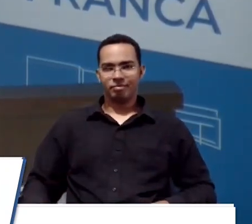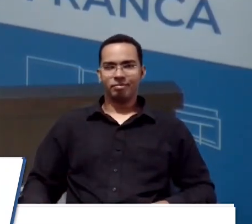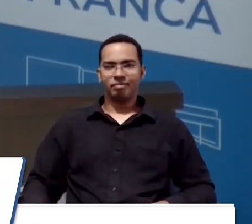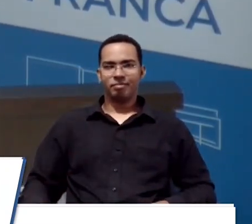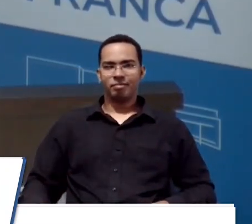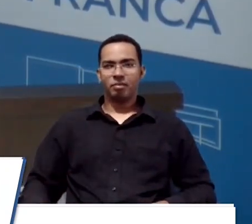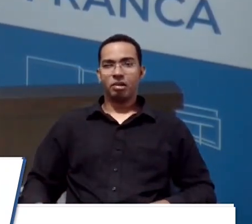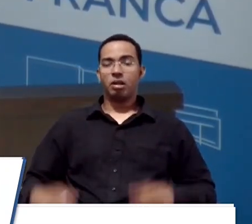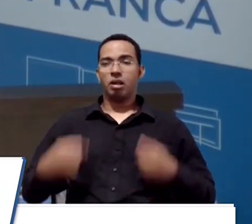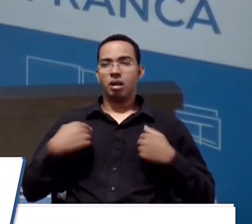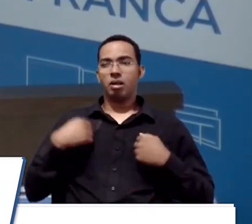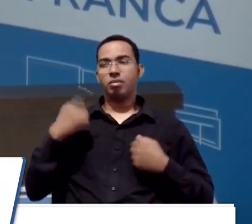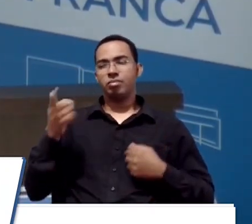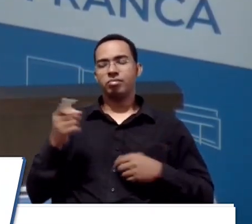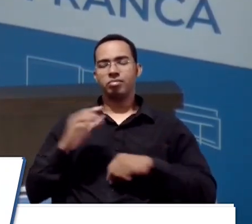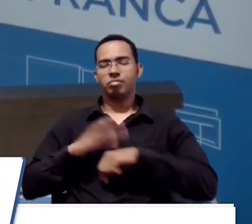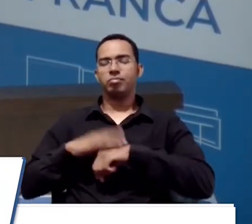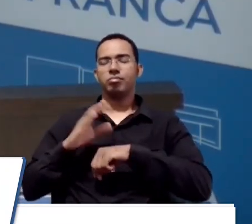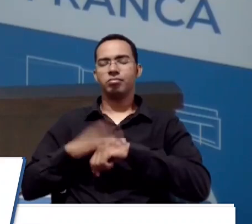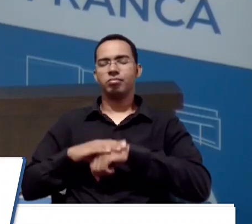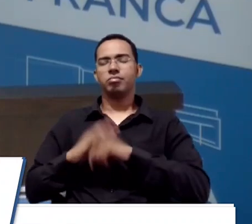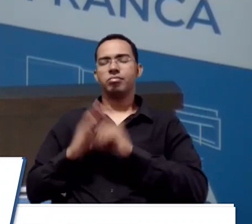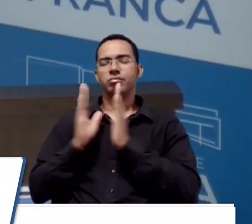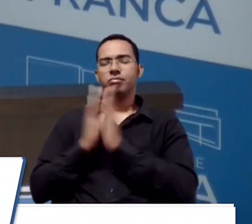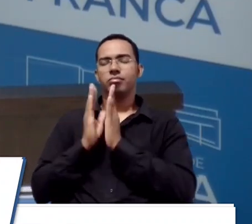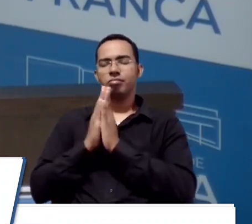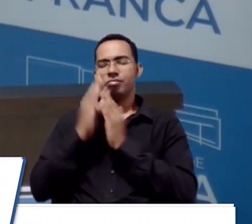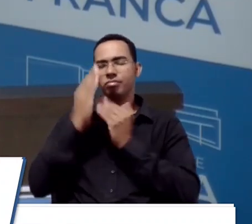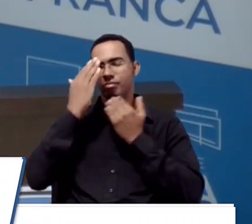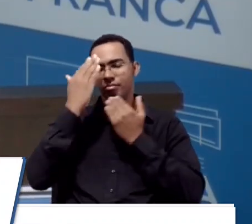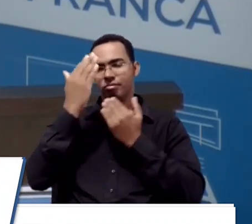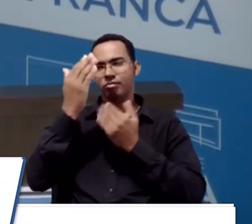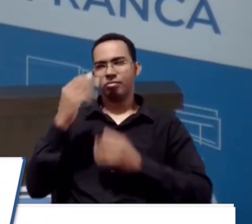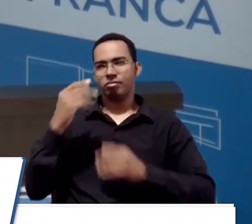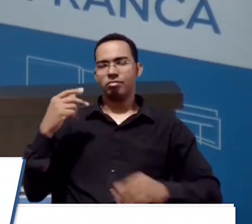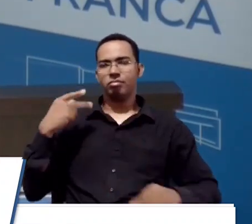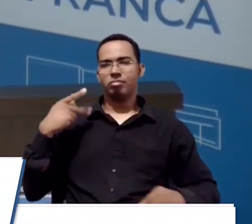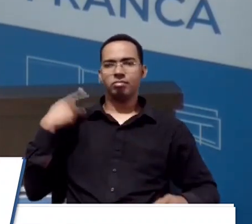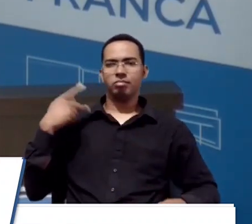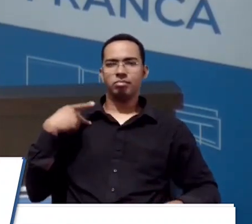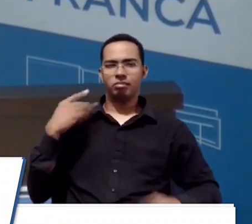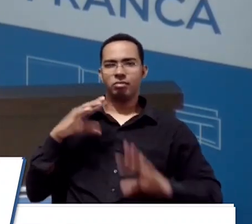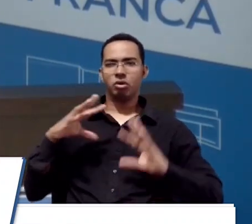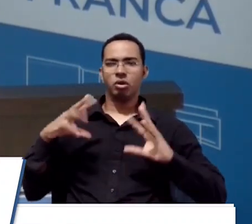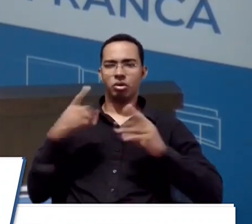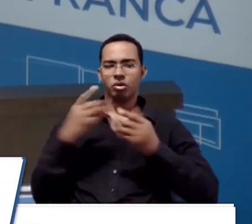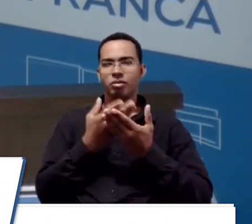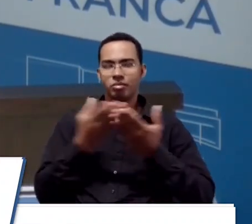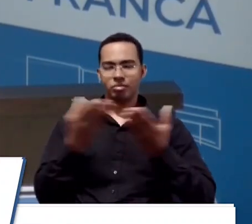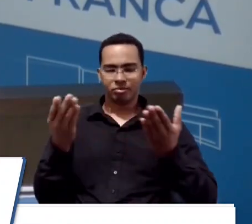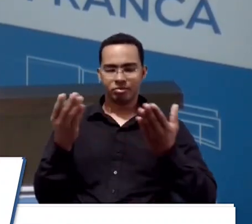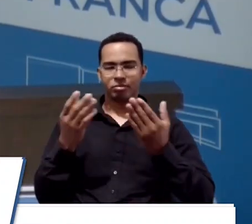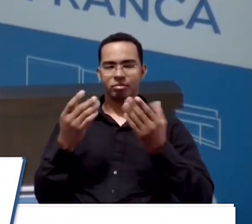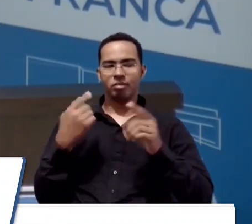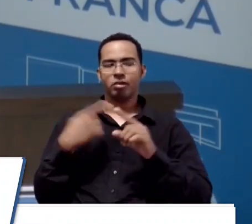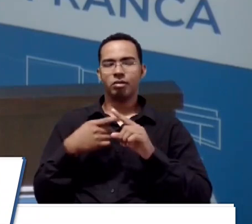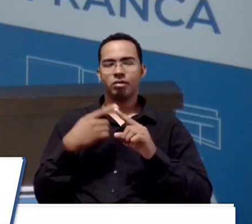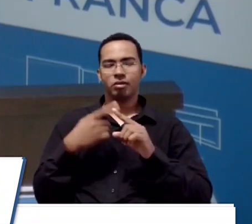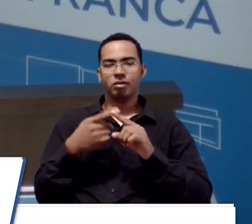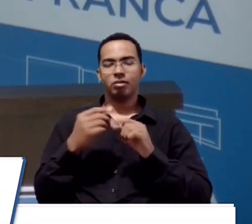E eu estava ali grata ao pastor Sérgio Palamone, a todos vocês,